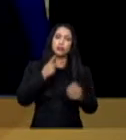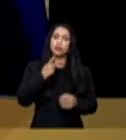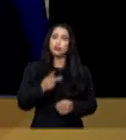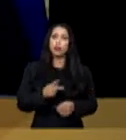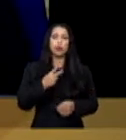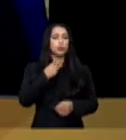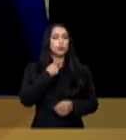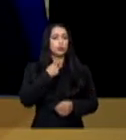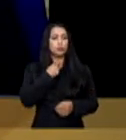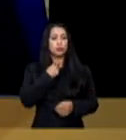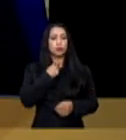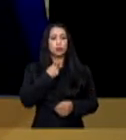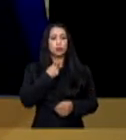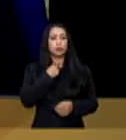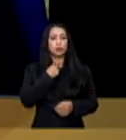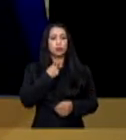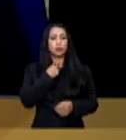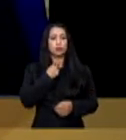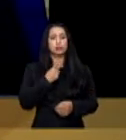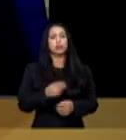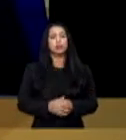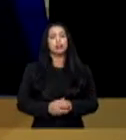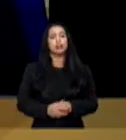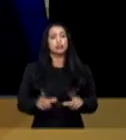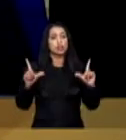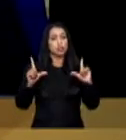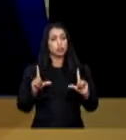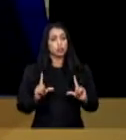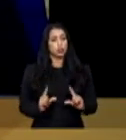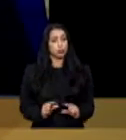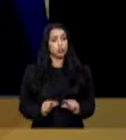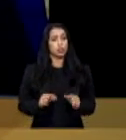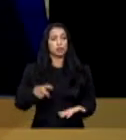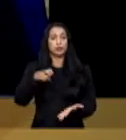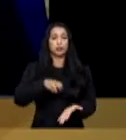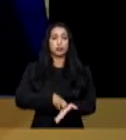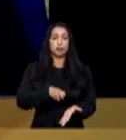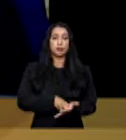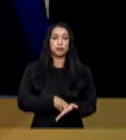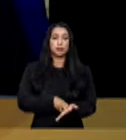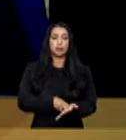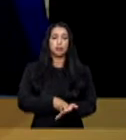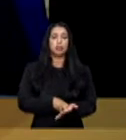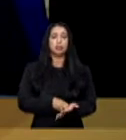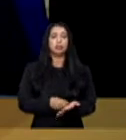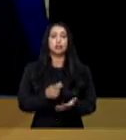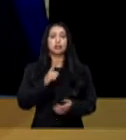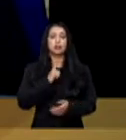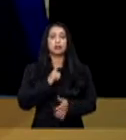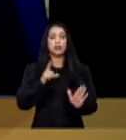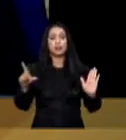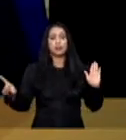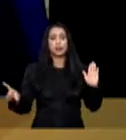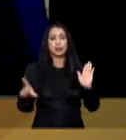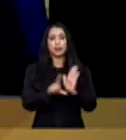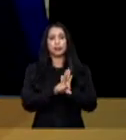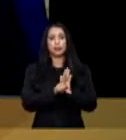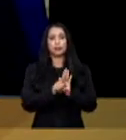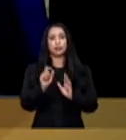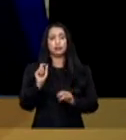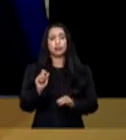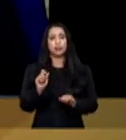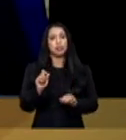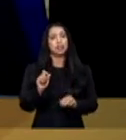aplicação retroativa da causa da diminuição da pena prevista no artigo 33, parágrafo 3º da Lei das